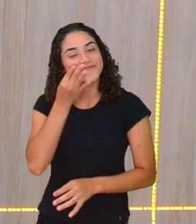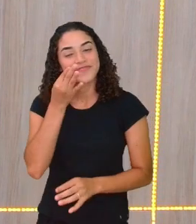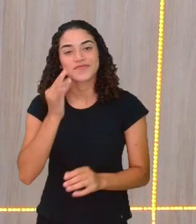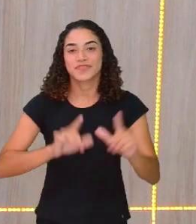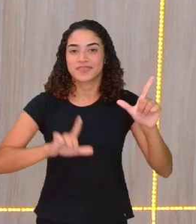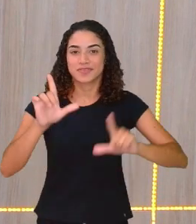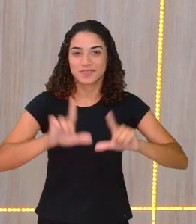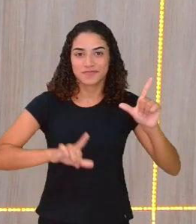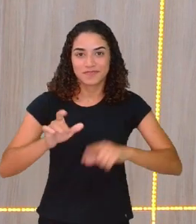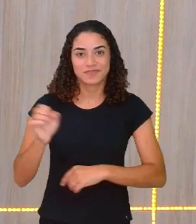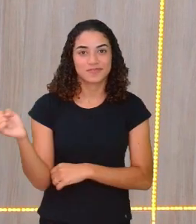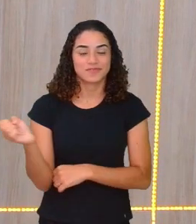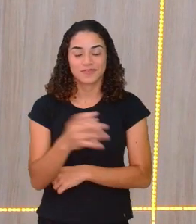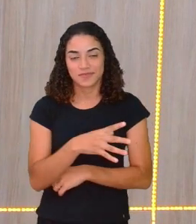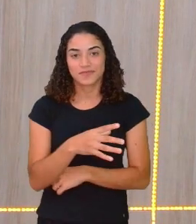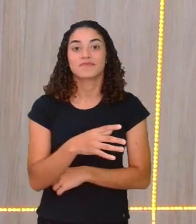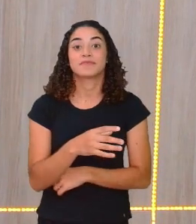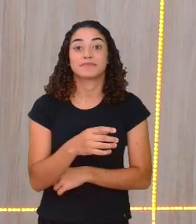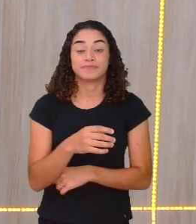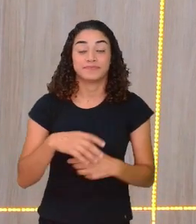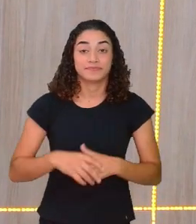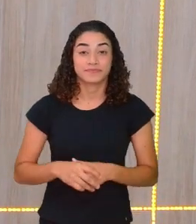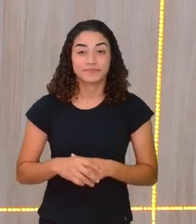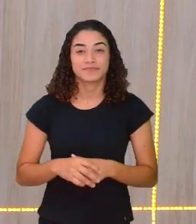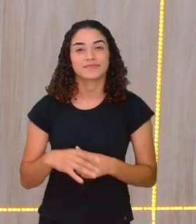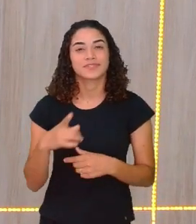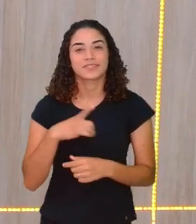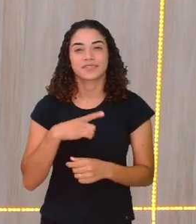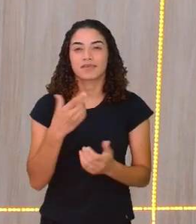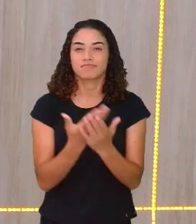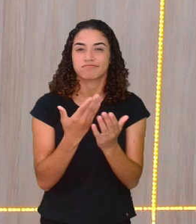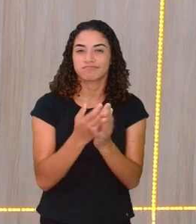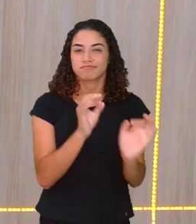também pode acompanhar a nossa aula através do